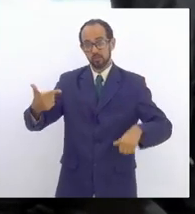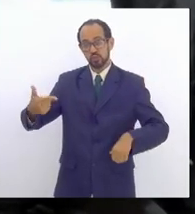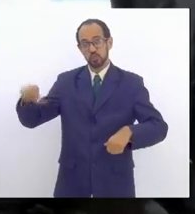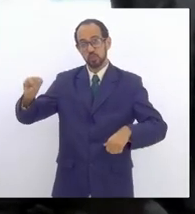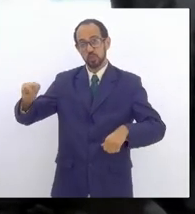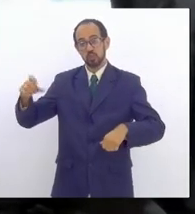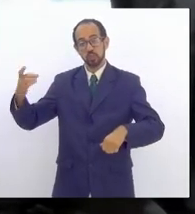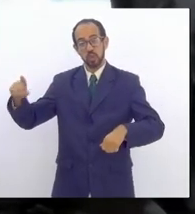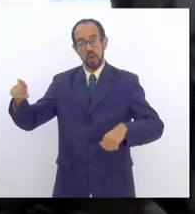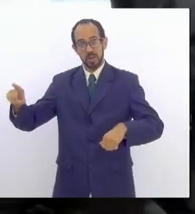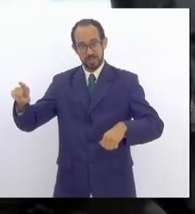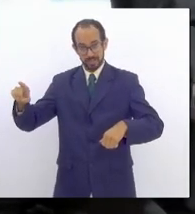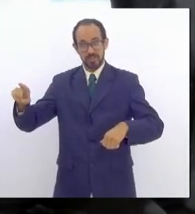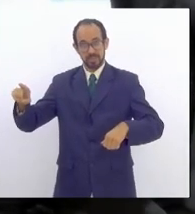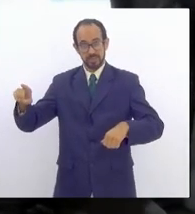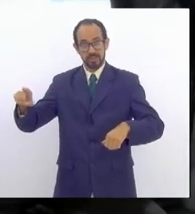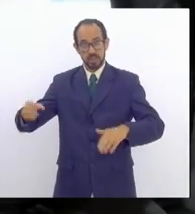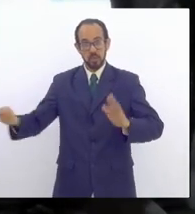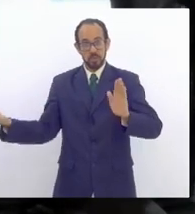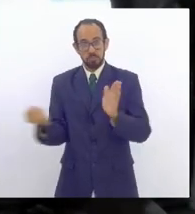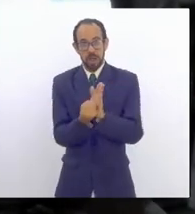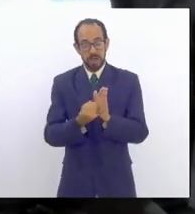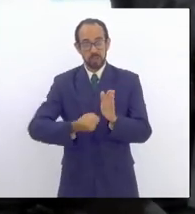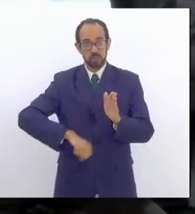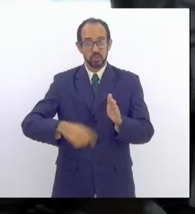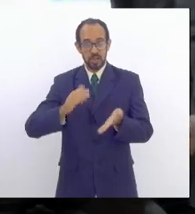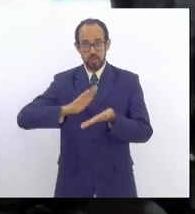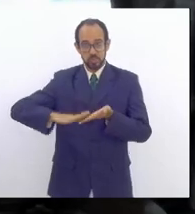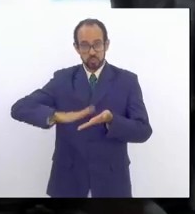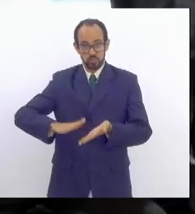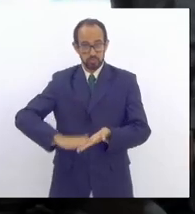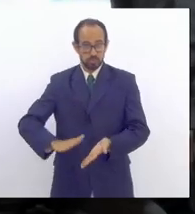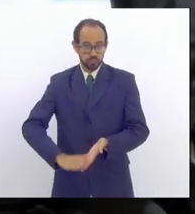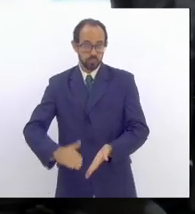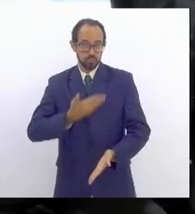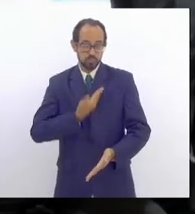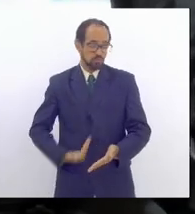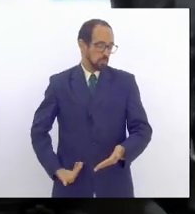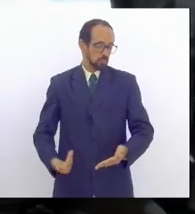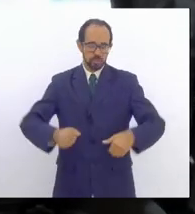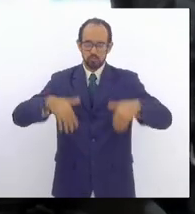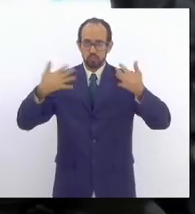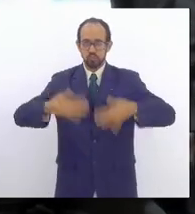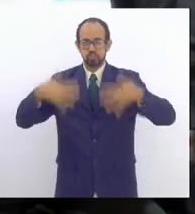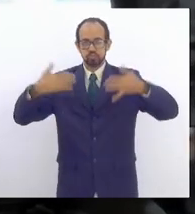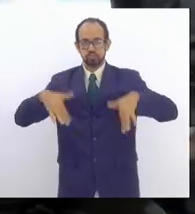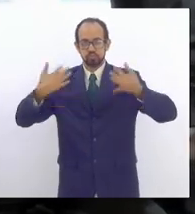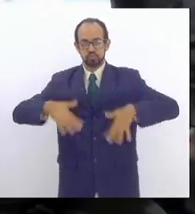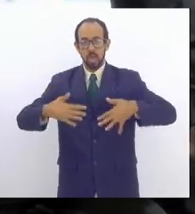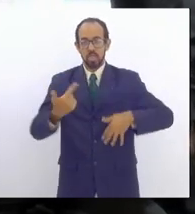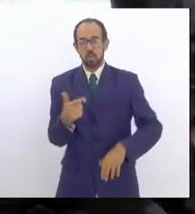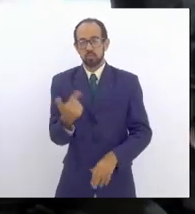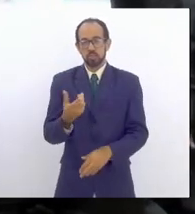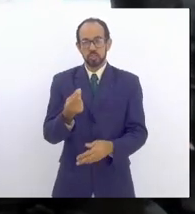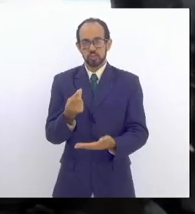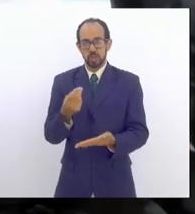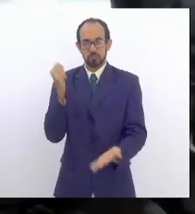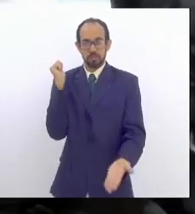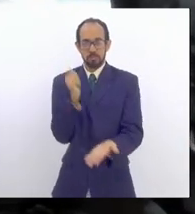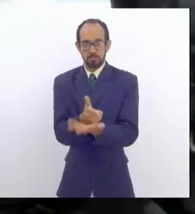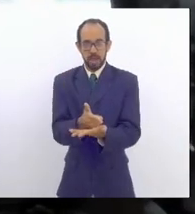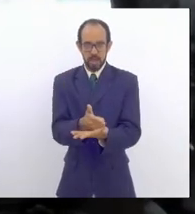2016. O impacto nas contas públicas, como não poderia deixar de ser, foi gigantesco. Sem dinheiro para honrar a folha de pagamentos,